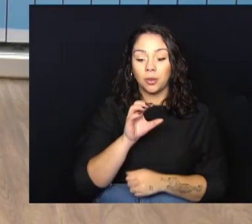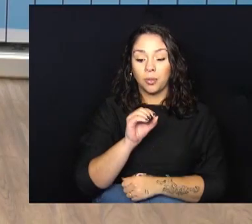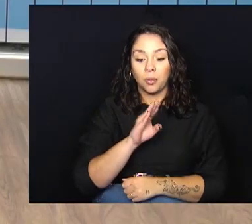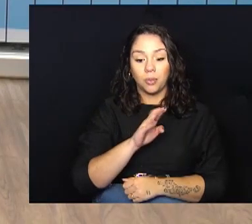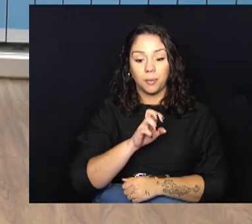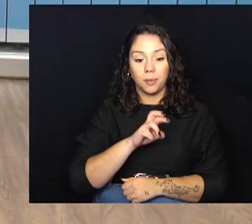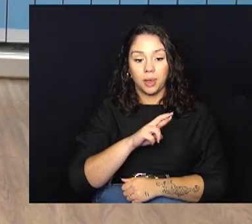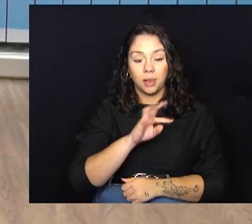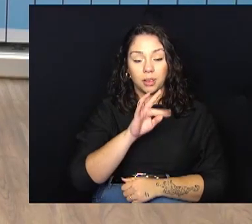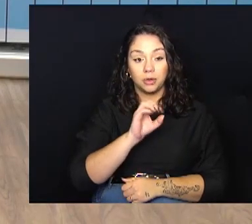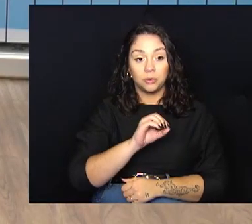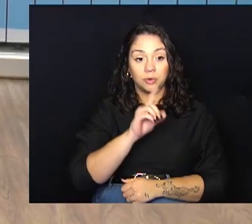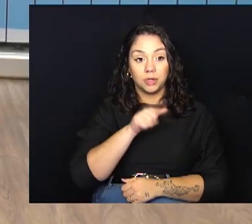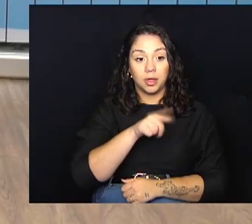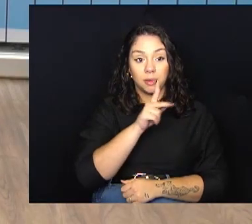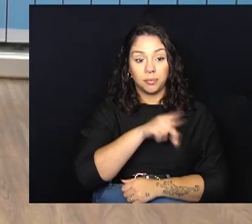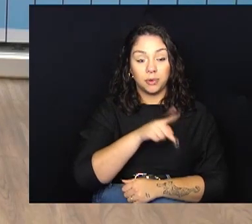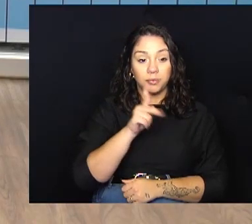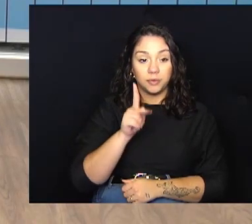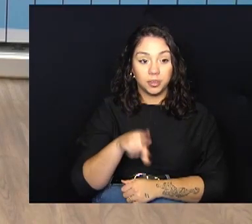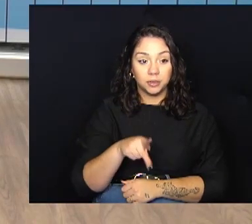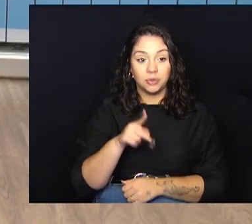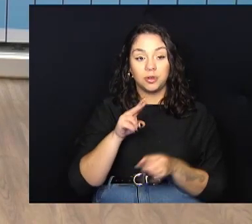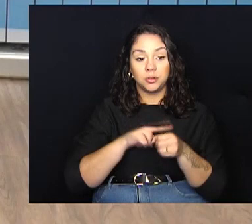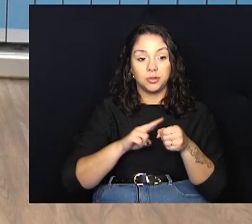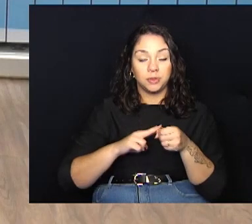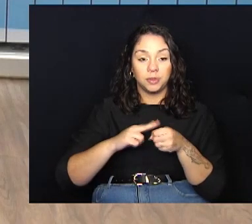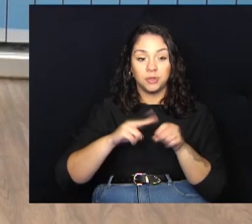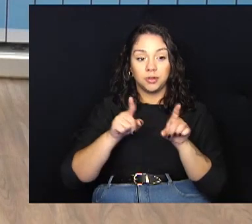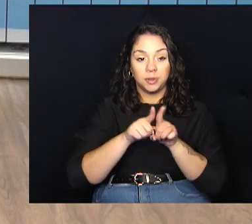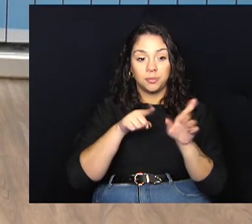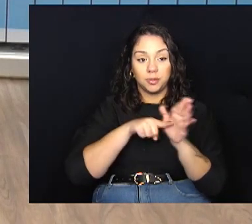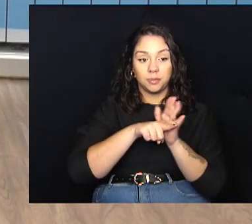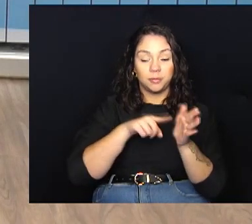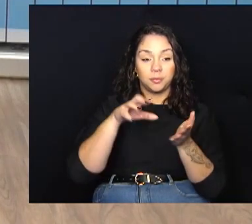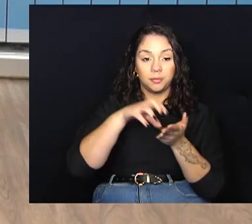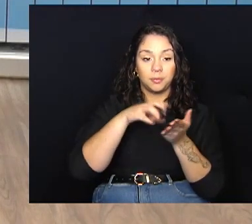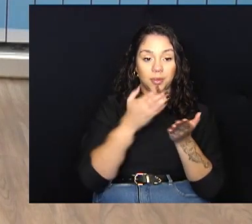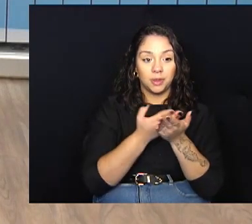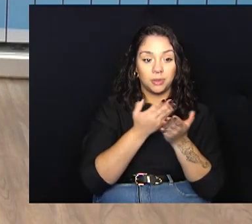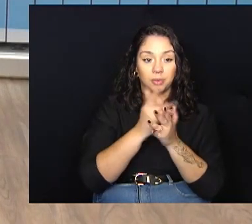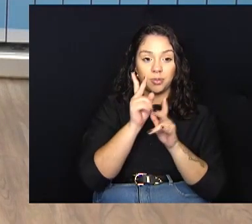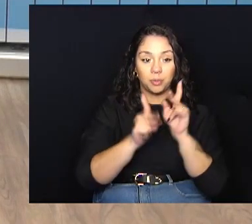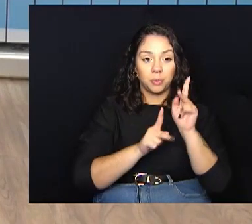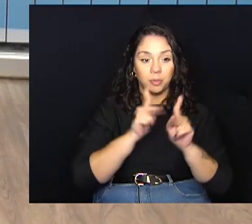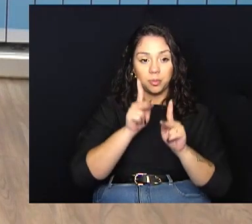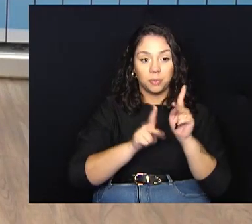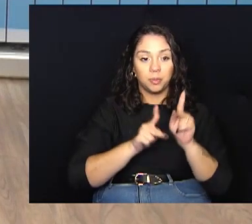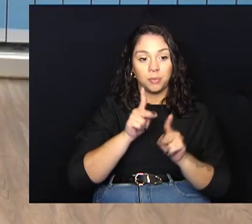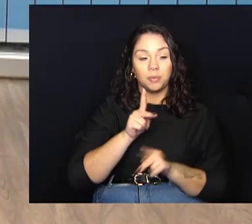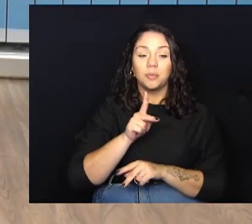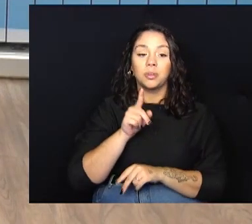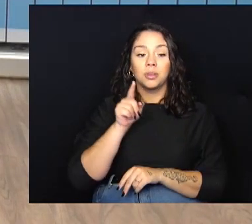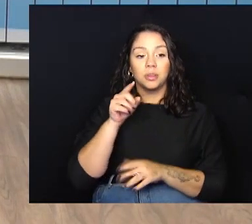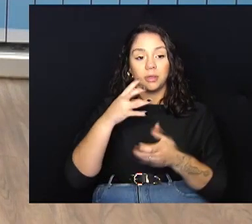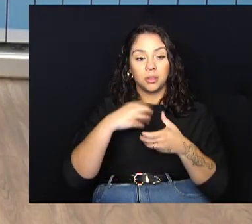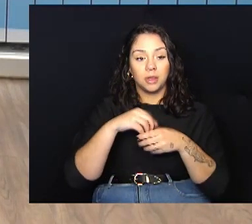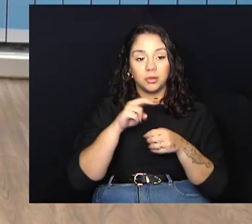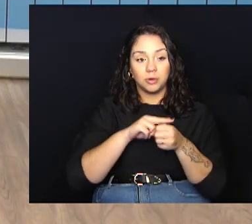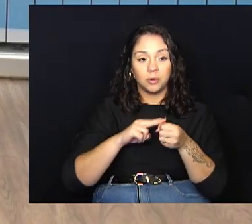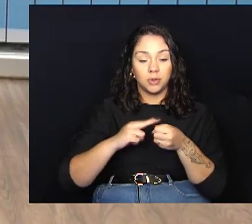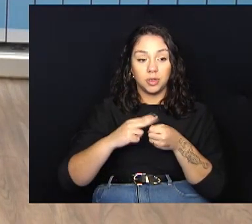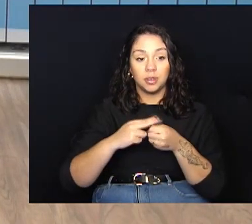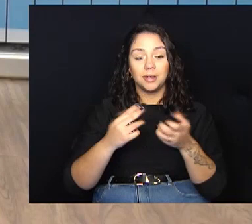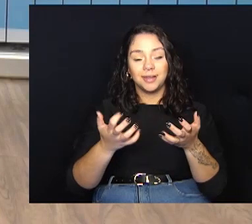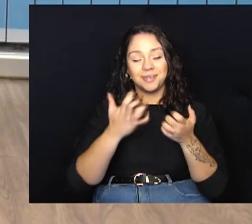professor do departamento de demografia da Unicamp pesquisador do Núcleo de Estudos de população elsabercoldo né punicamp